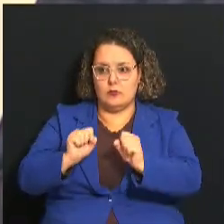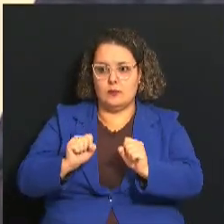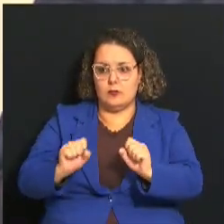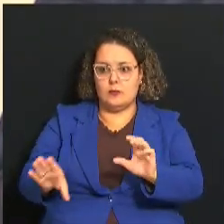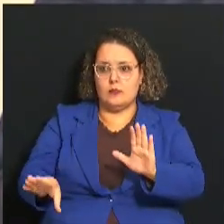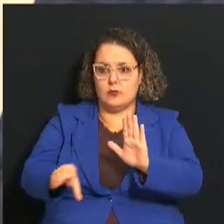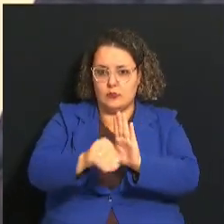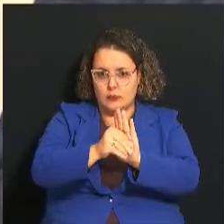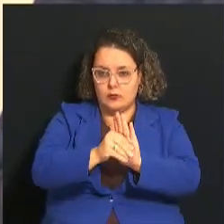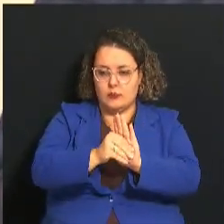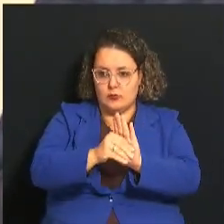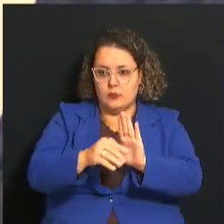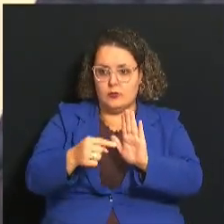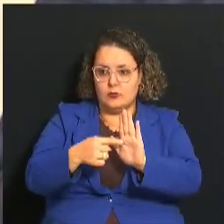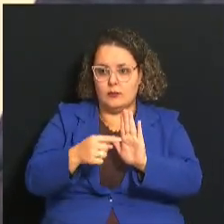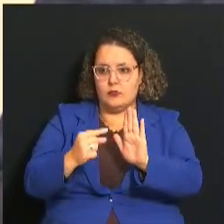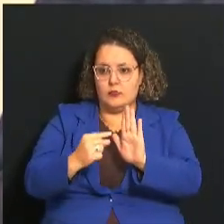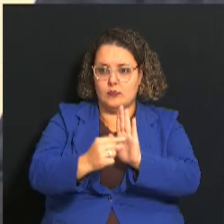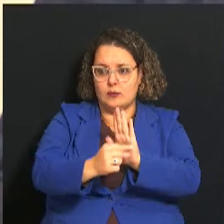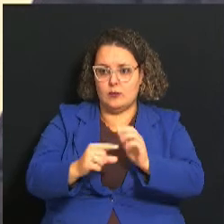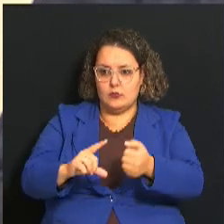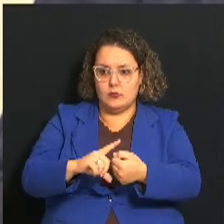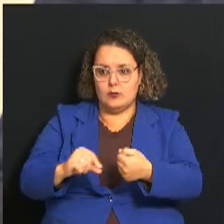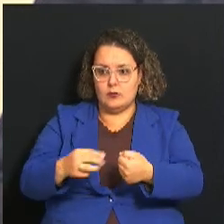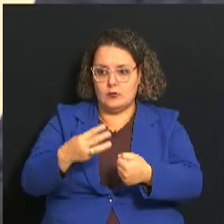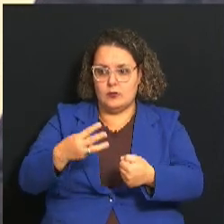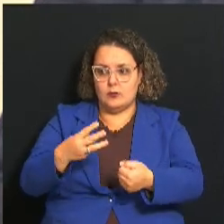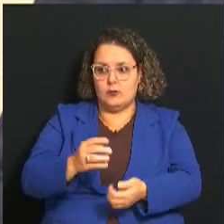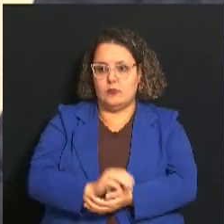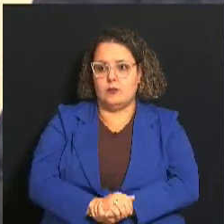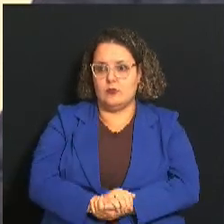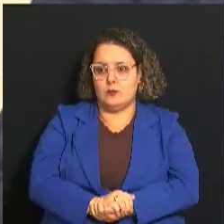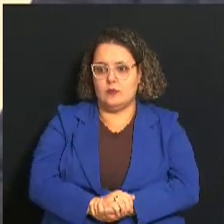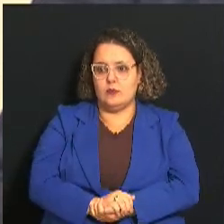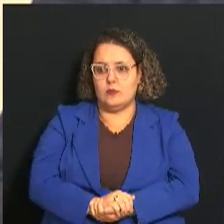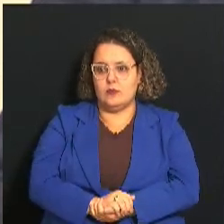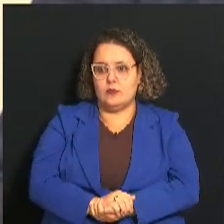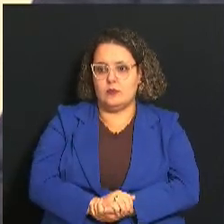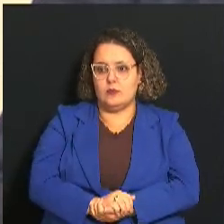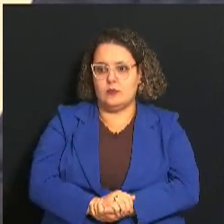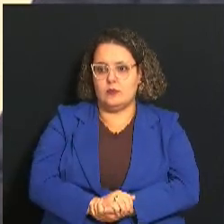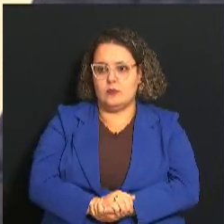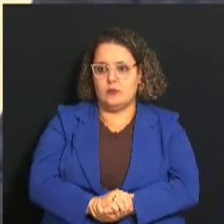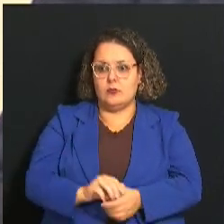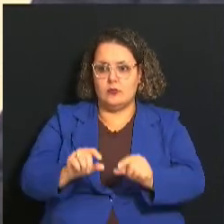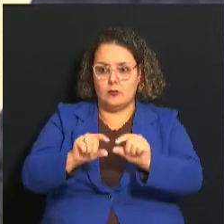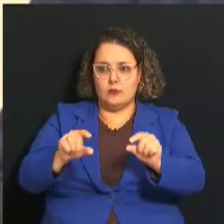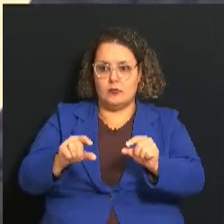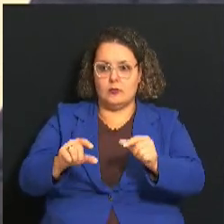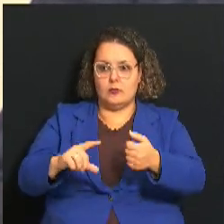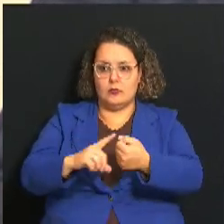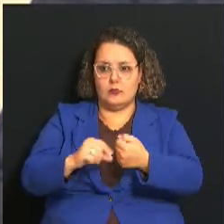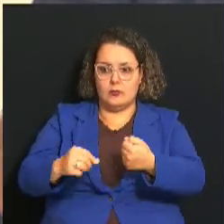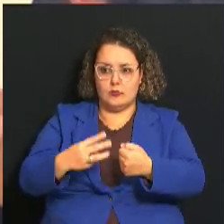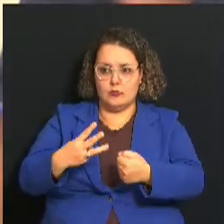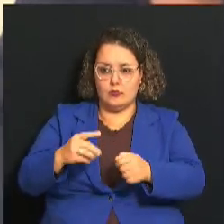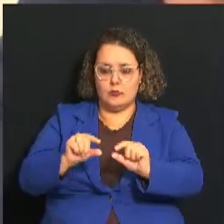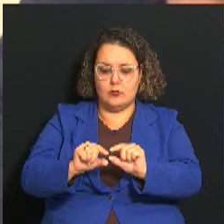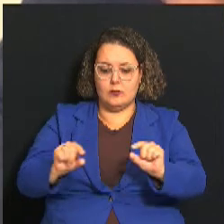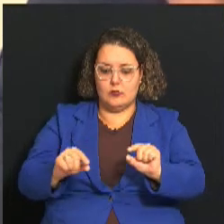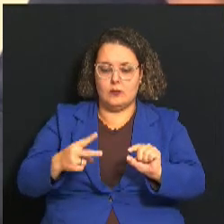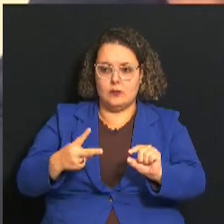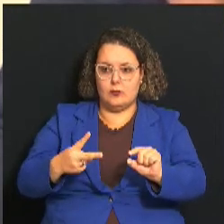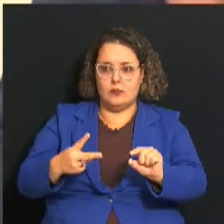ficar aqui, ó, assim, ó. Sim. No artigo 3º, inciso 2,